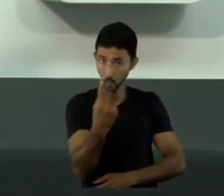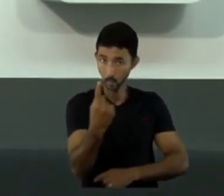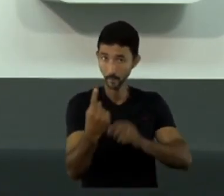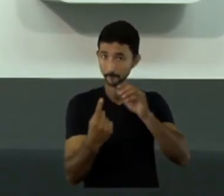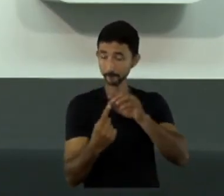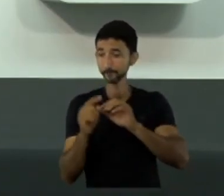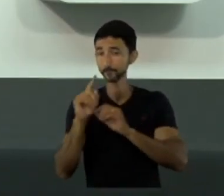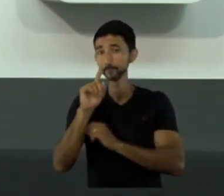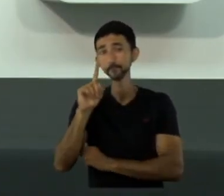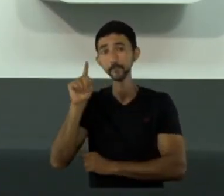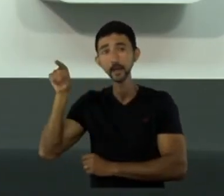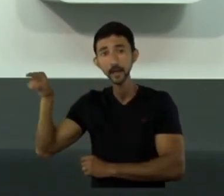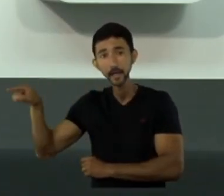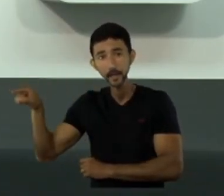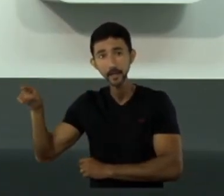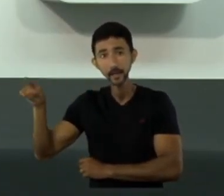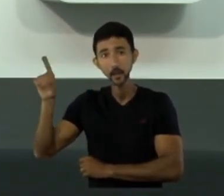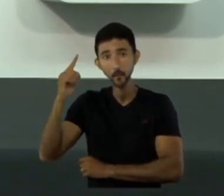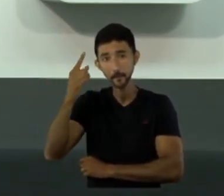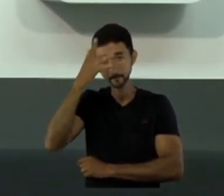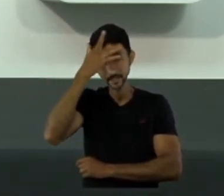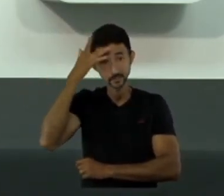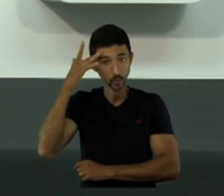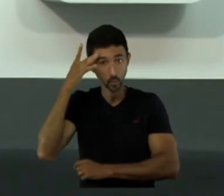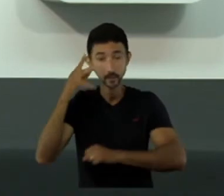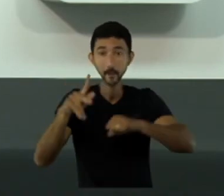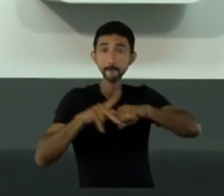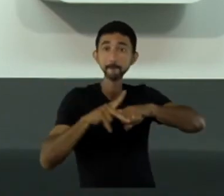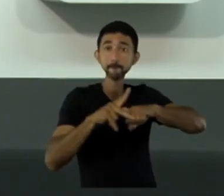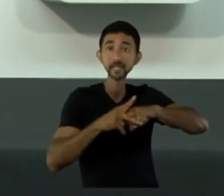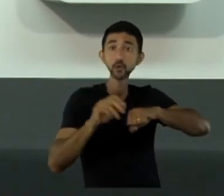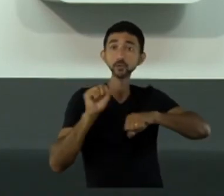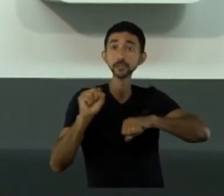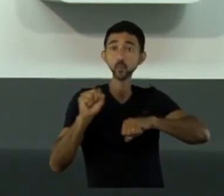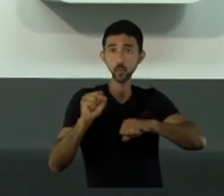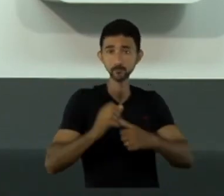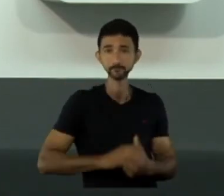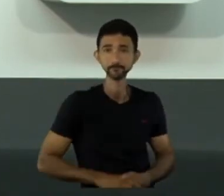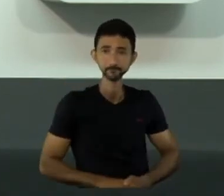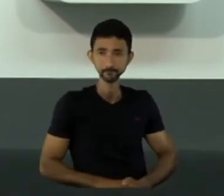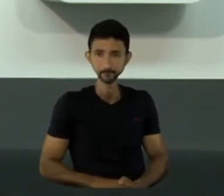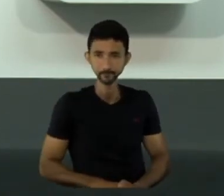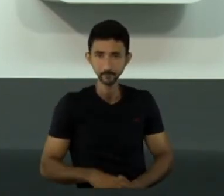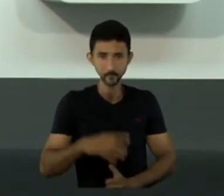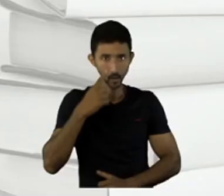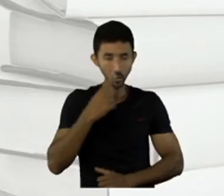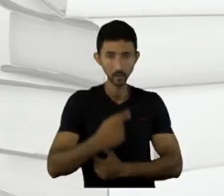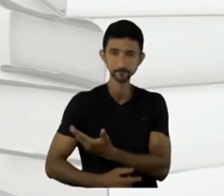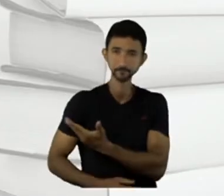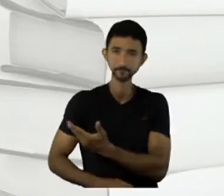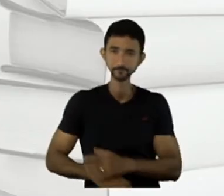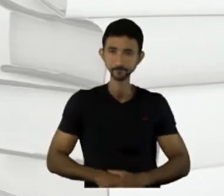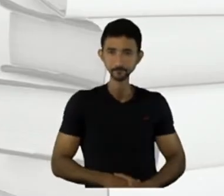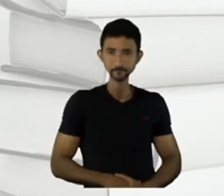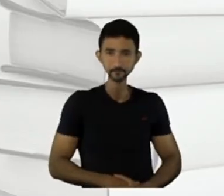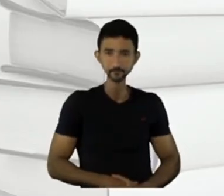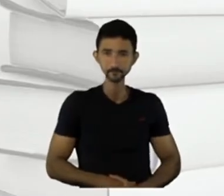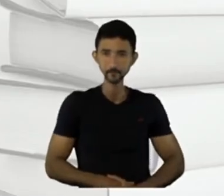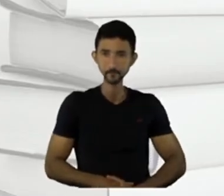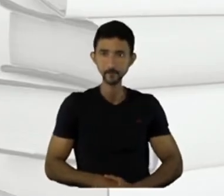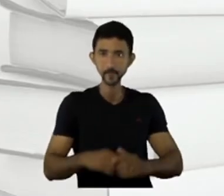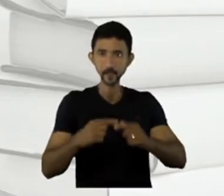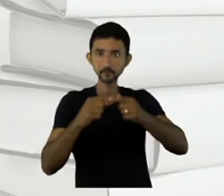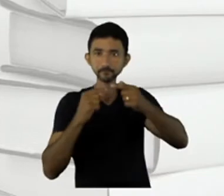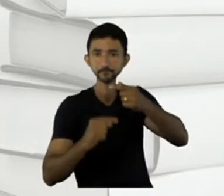ou ela, também uma pessoa. Então, são pronomes que estão no singular. Olha aqui de novo. Lá embaixo, nós já